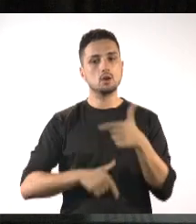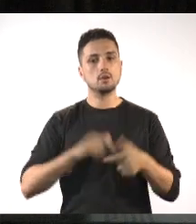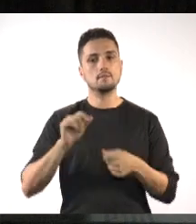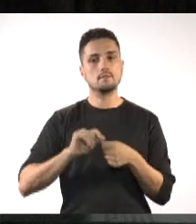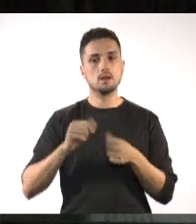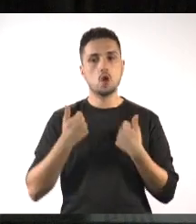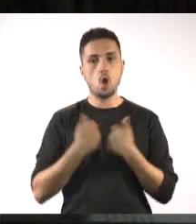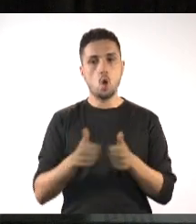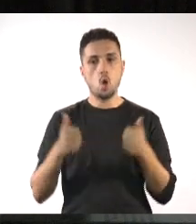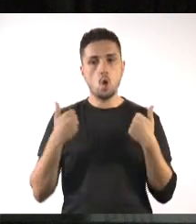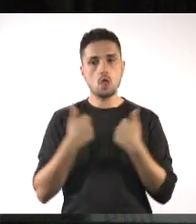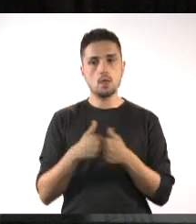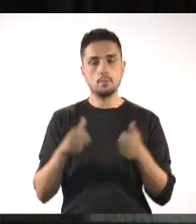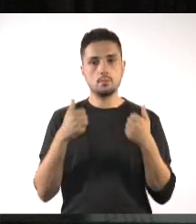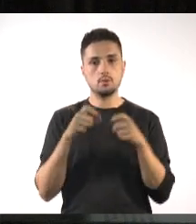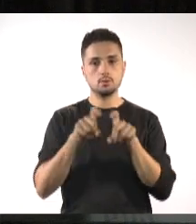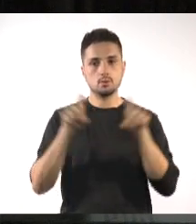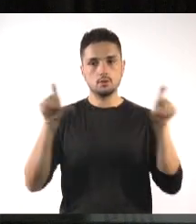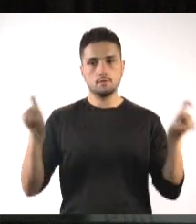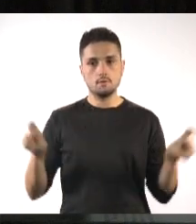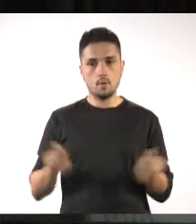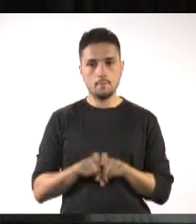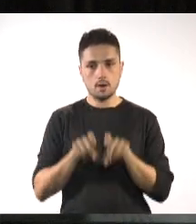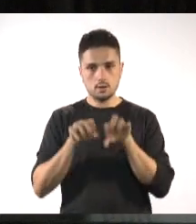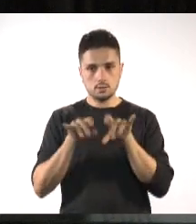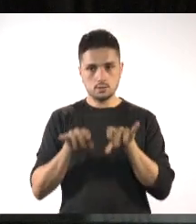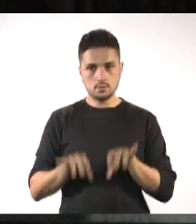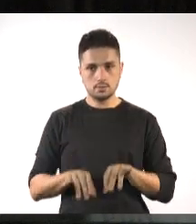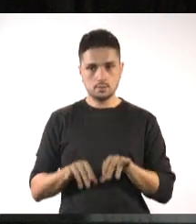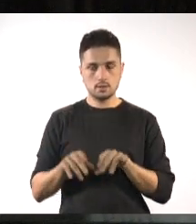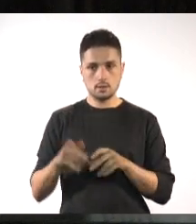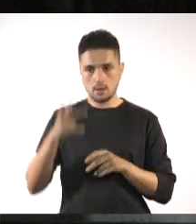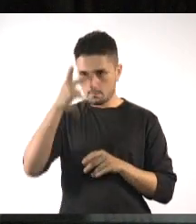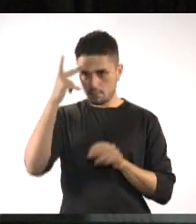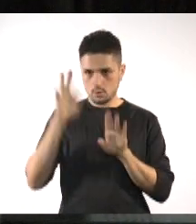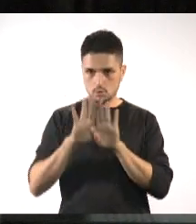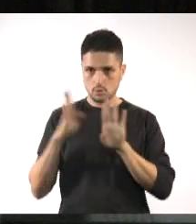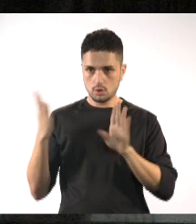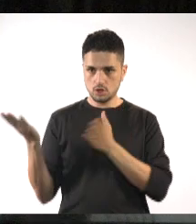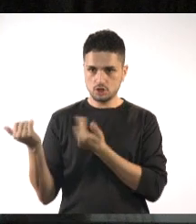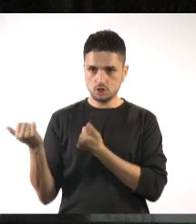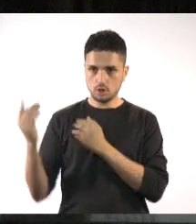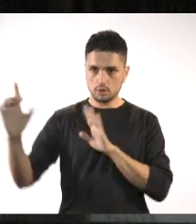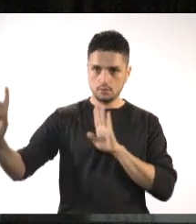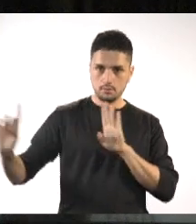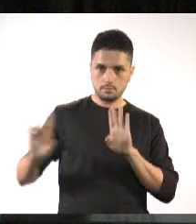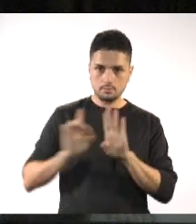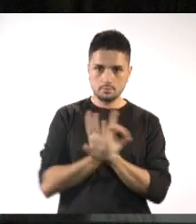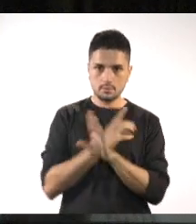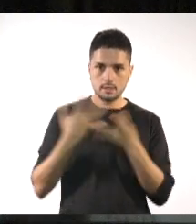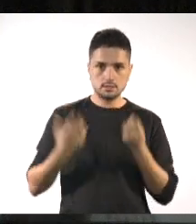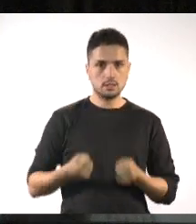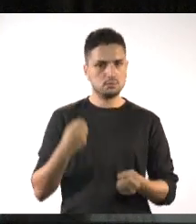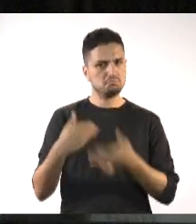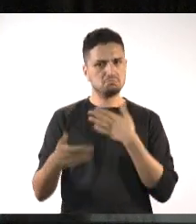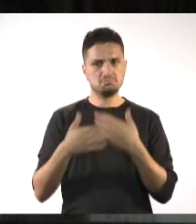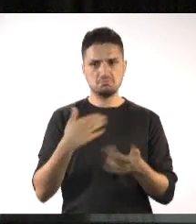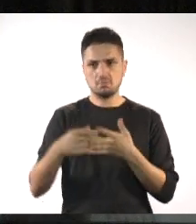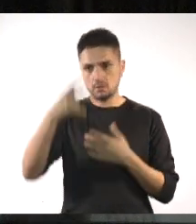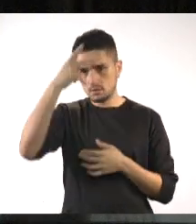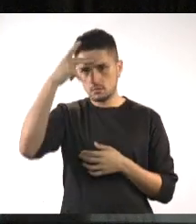ônibus informatizado, de portas abertas, para receber qualquer jovem que chegue. Não tem distinção